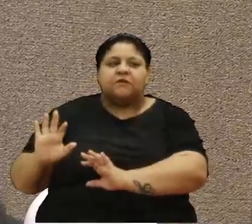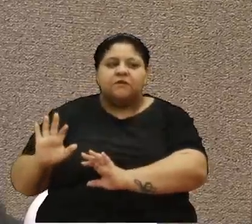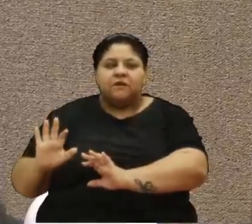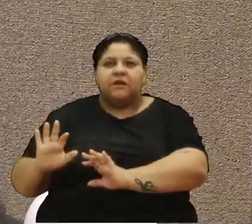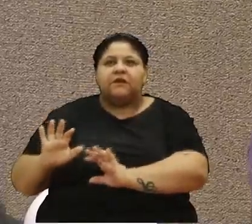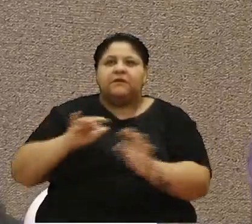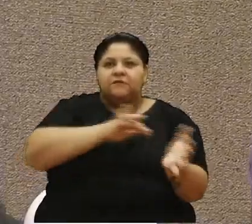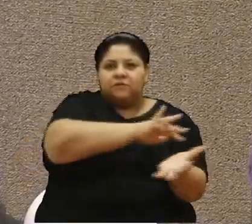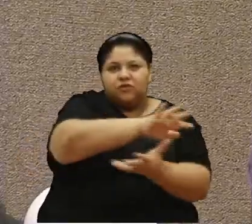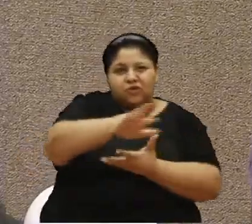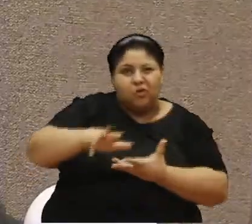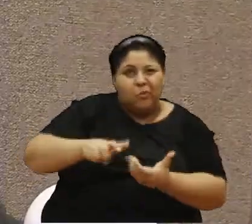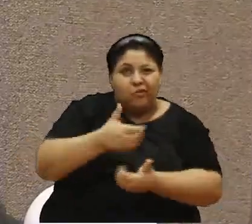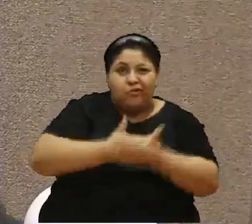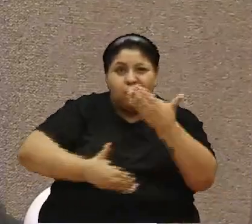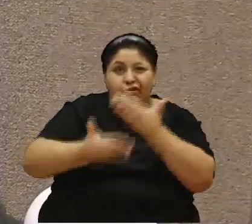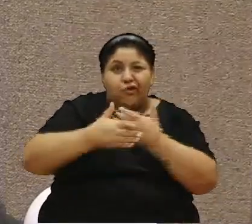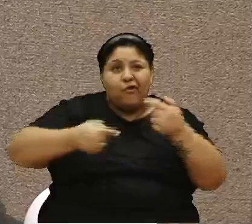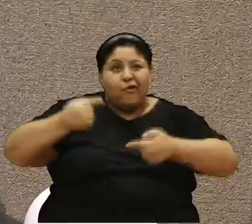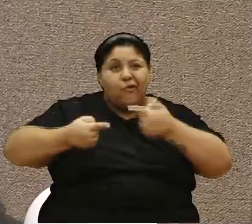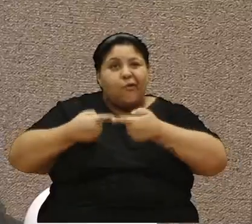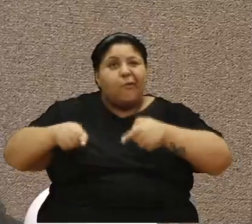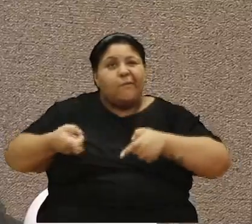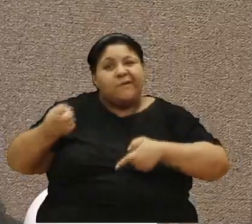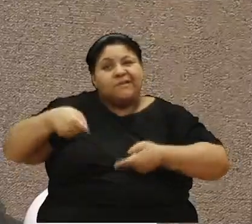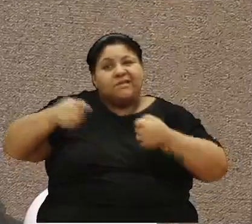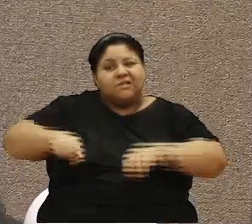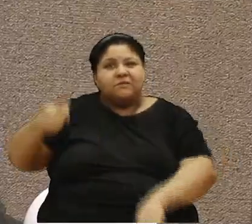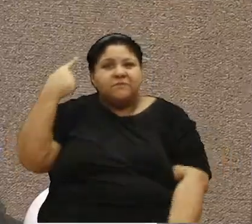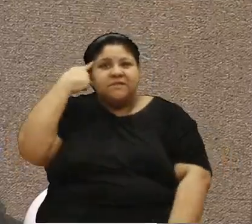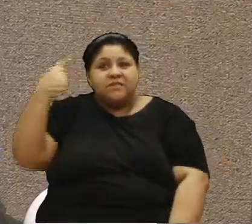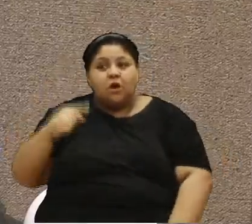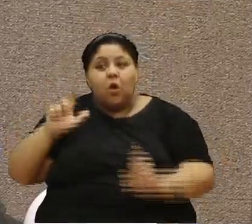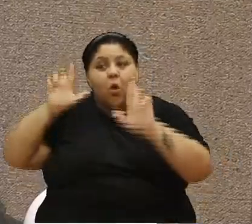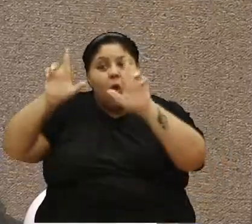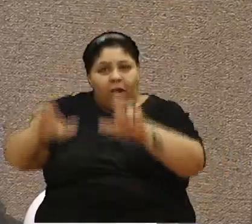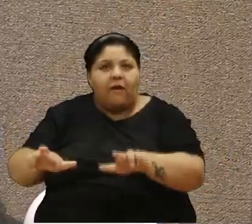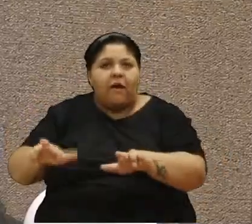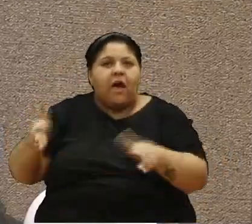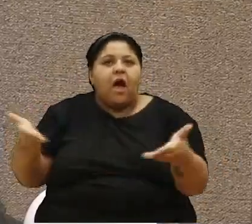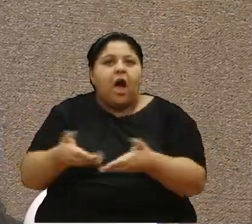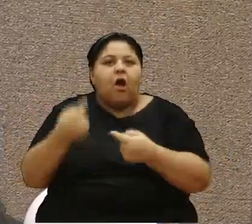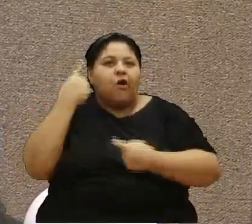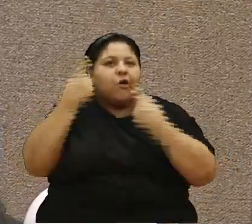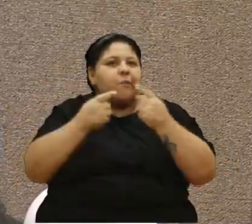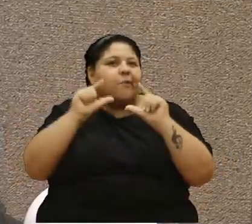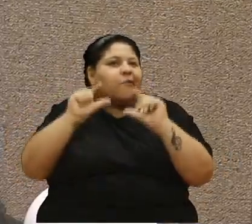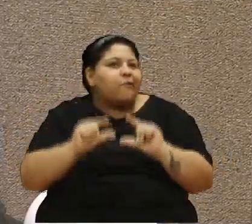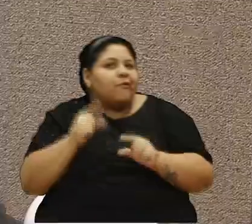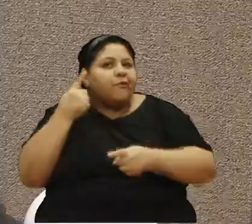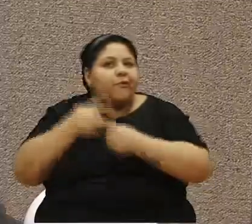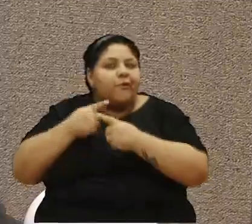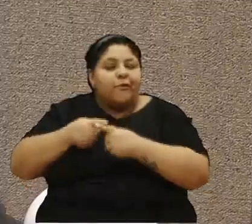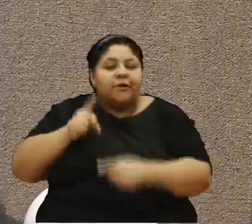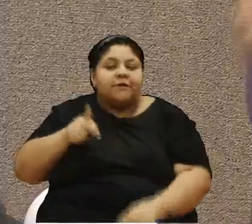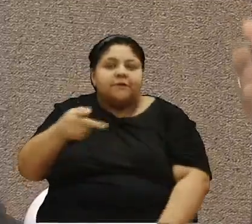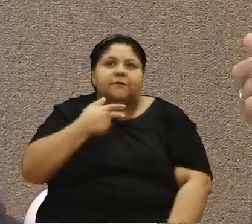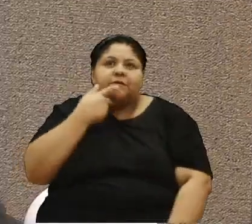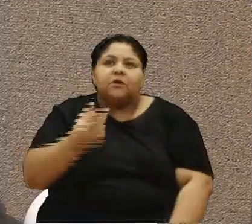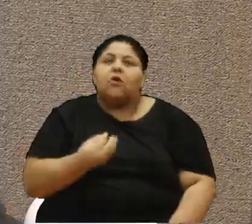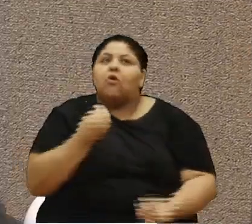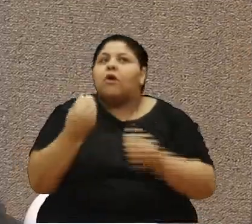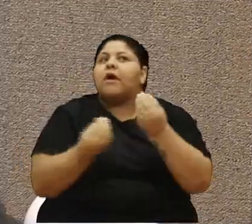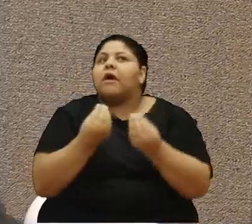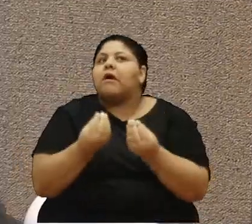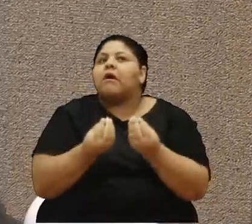mundo inteiro essa discussão, mas que a gente precisa pensar local. Agora, me preocupa um pouco também porque a gente sempre fala o que